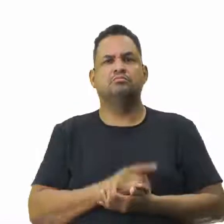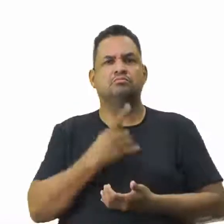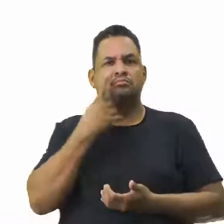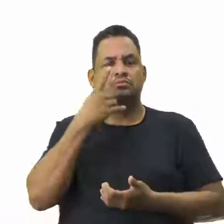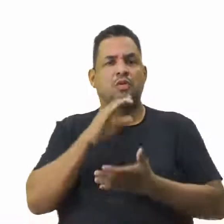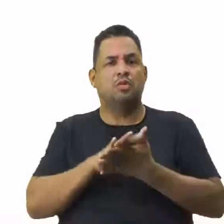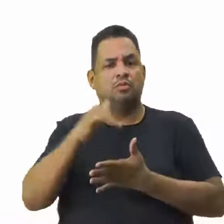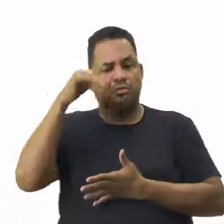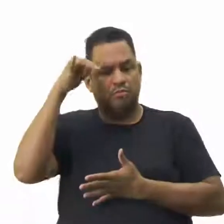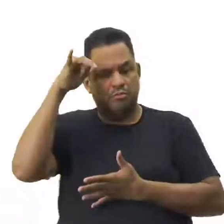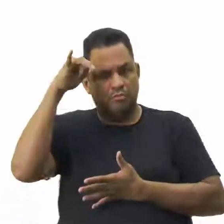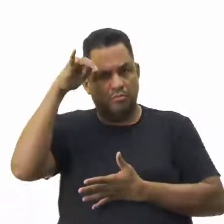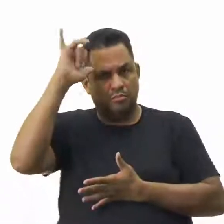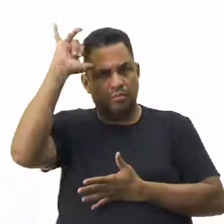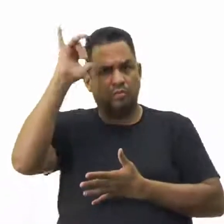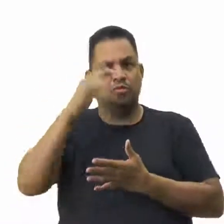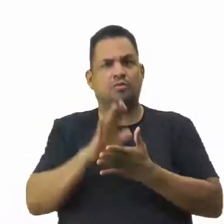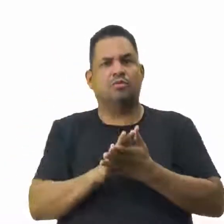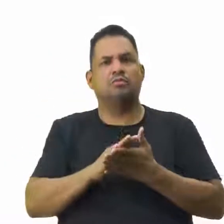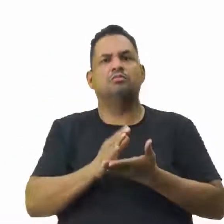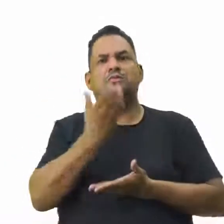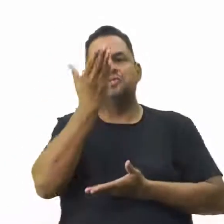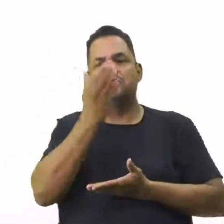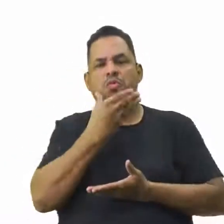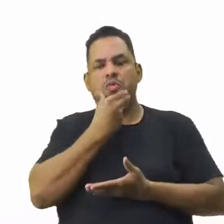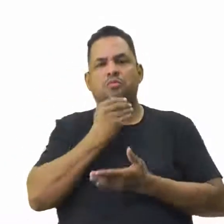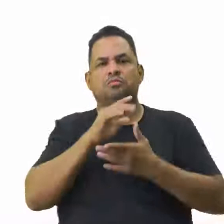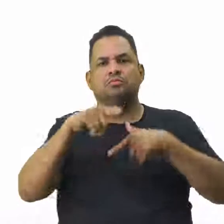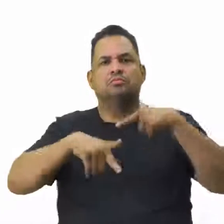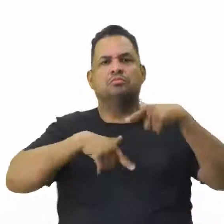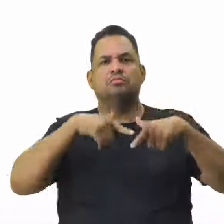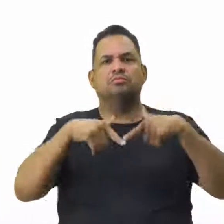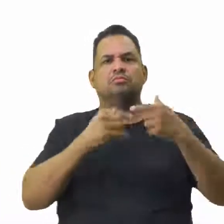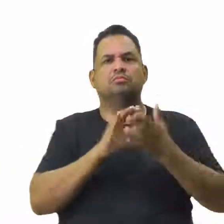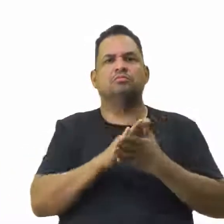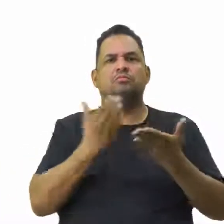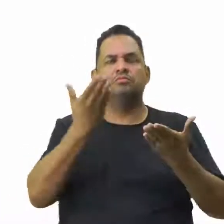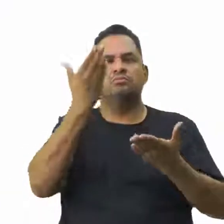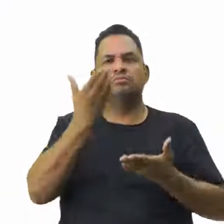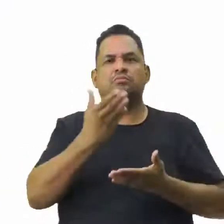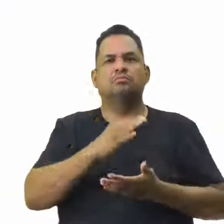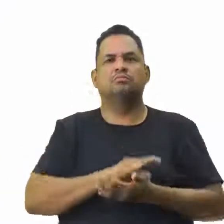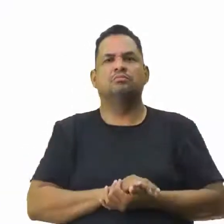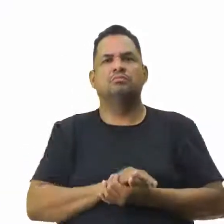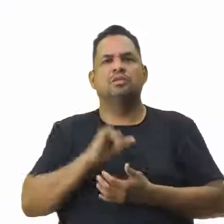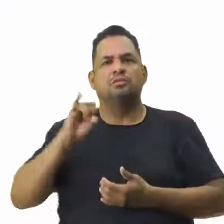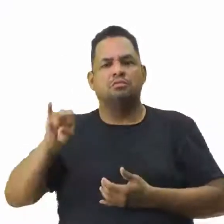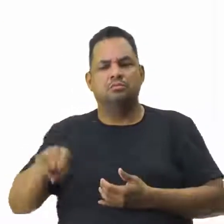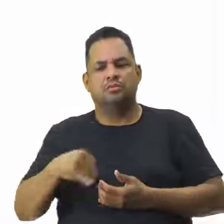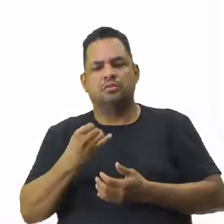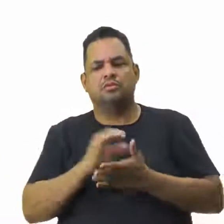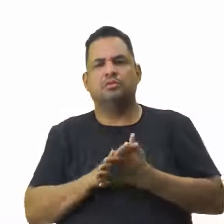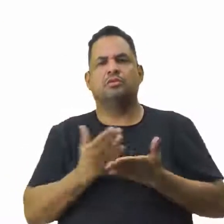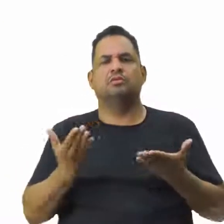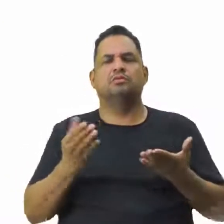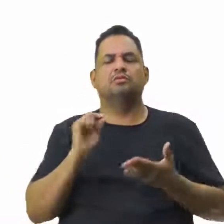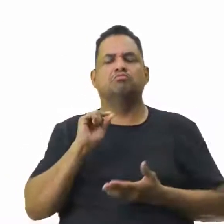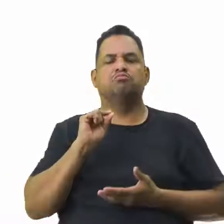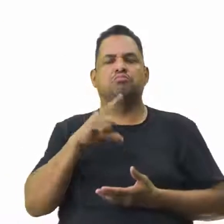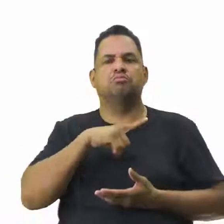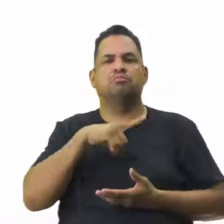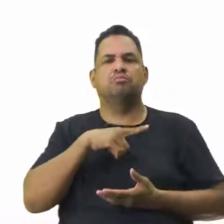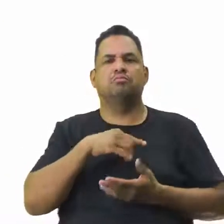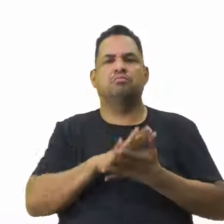ó, olha o homem trabalhando aqui, ó. Muitas pessoas estão sendo capazes hoje de tirar proveito da riqueza da Amazônia, com